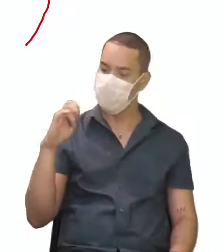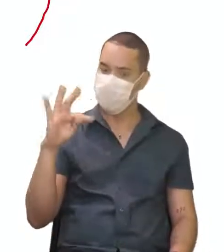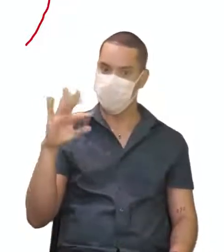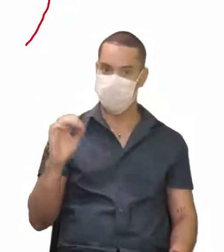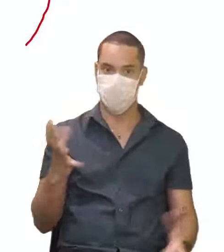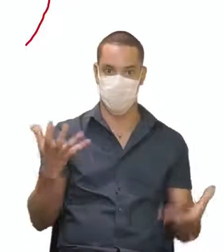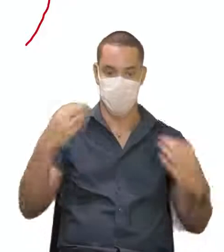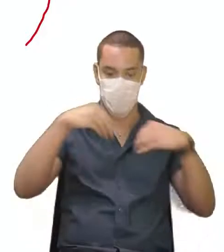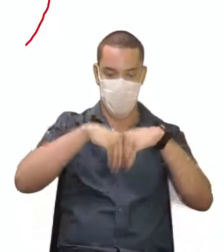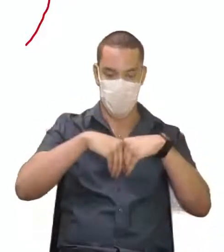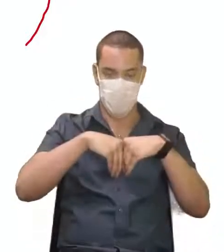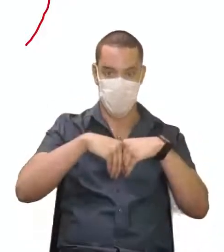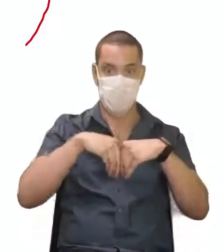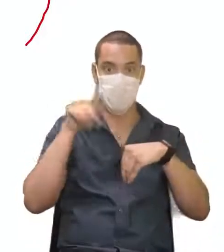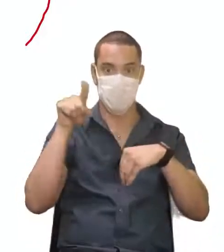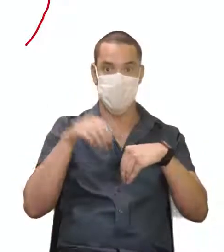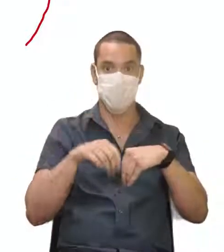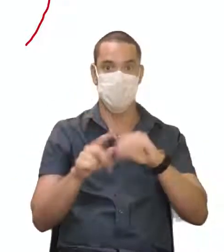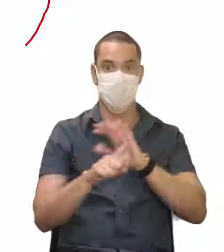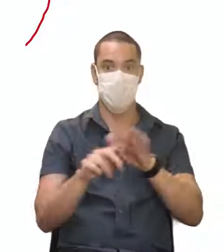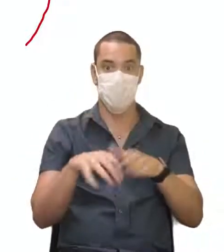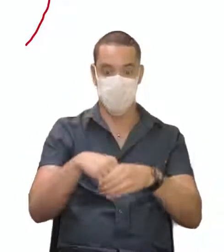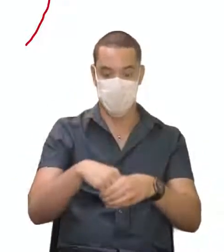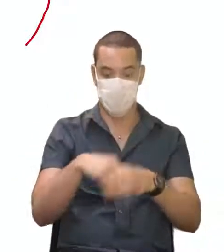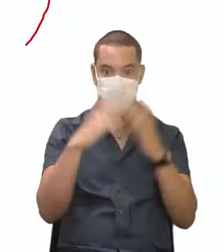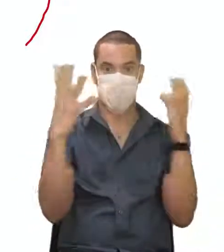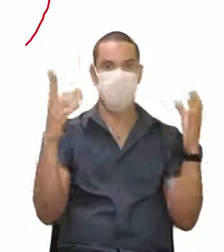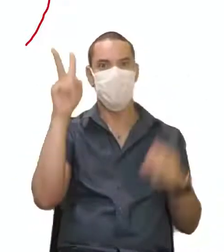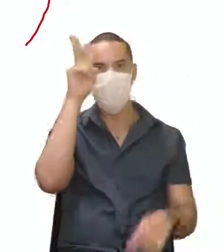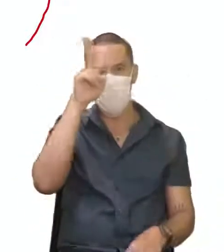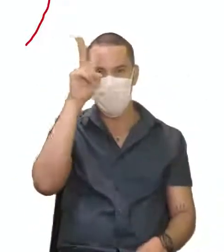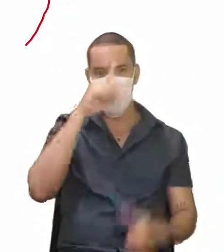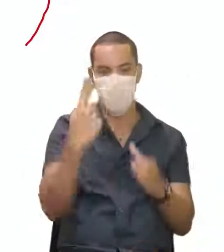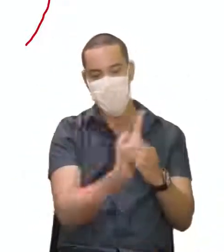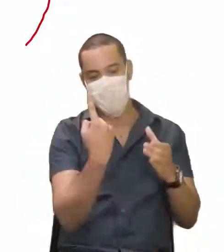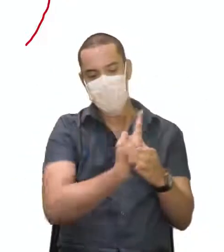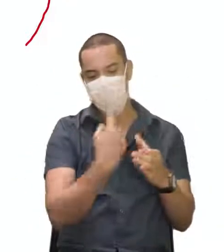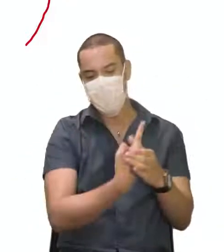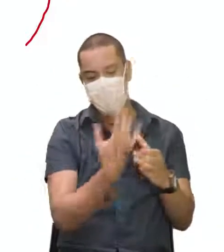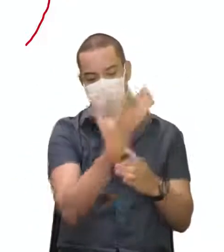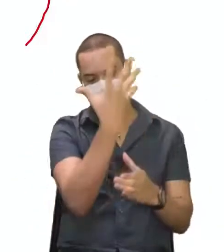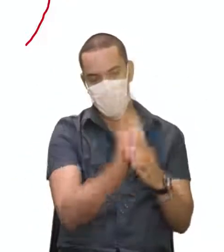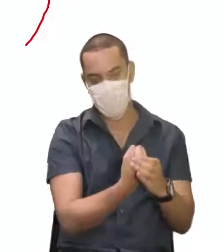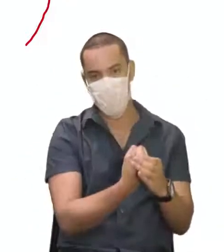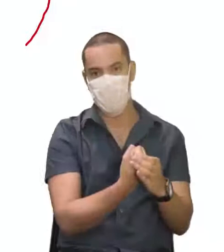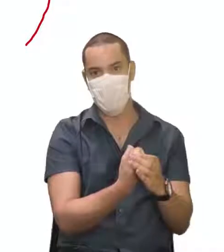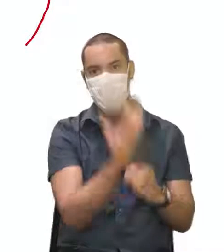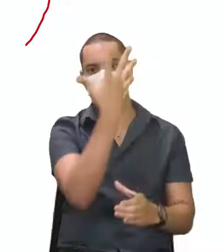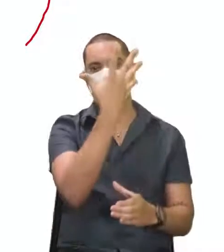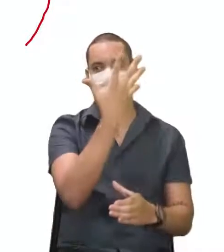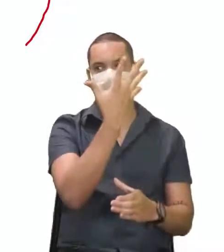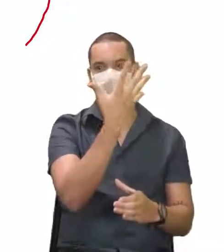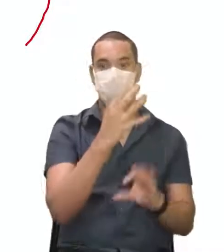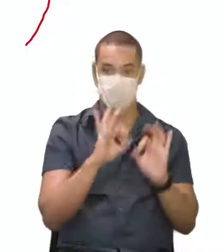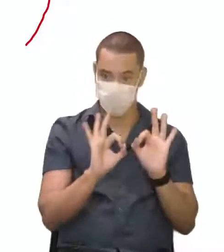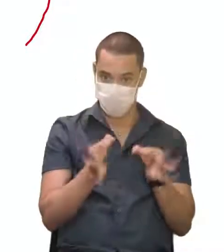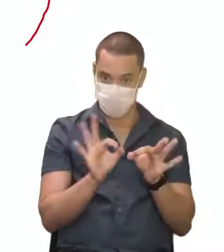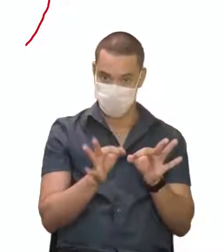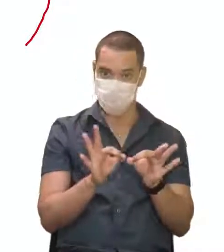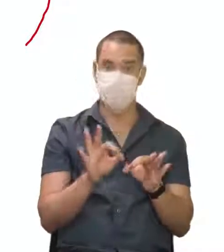na animal, e na vegetal é centrífuga, lembra da maquininha da mamãe, né? Ela vai ser de dentro para fora.